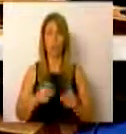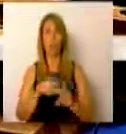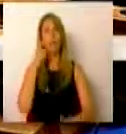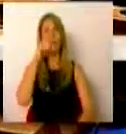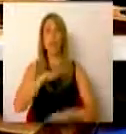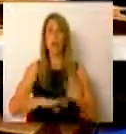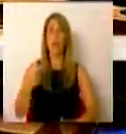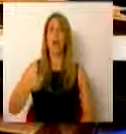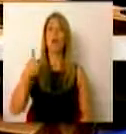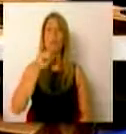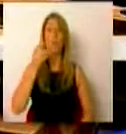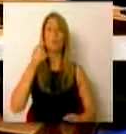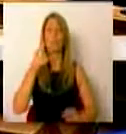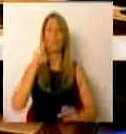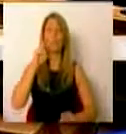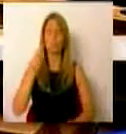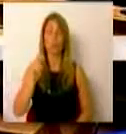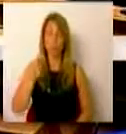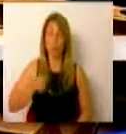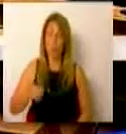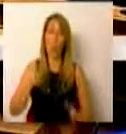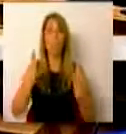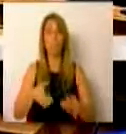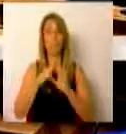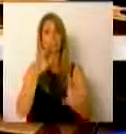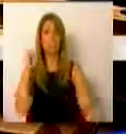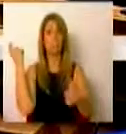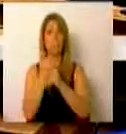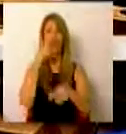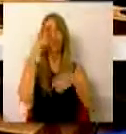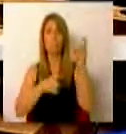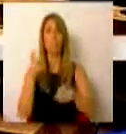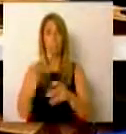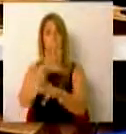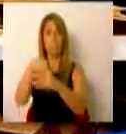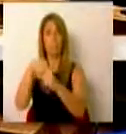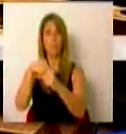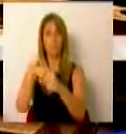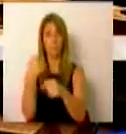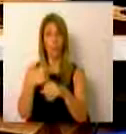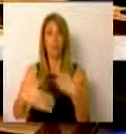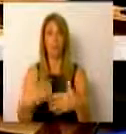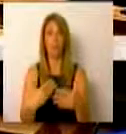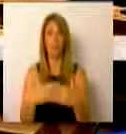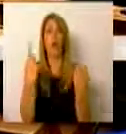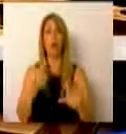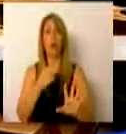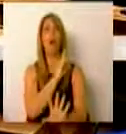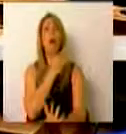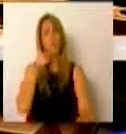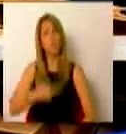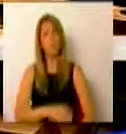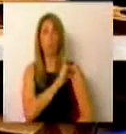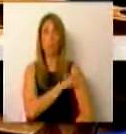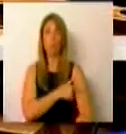à autoridade, supervisão, que as pessoas diretamente envolvidas na atividade de distribuição de seguros têm conhecimentos e competências adequados para a prestação